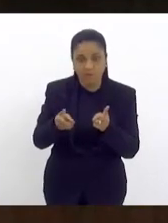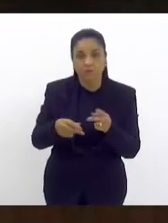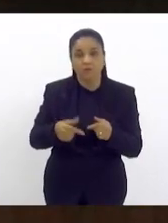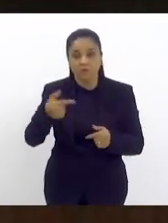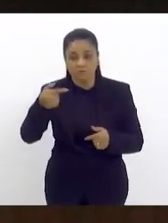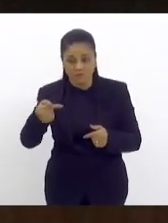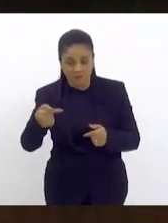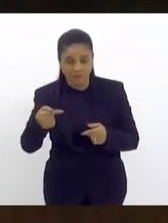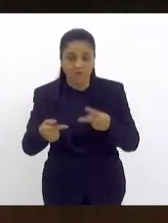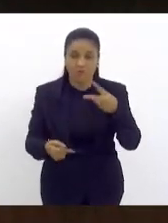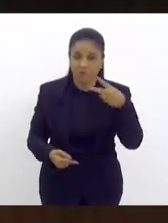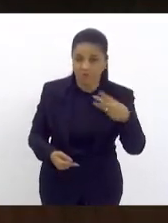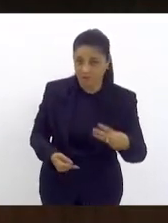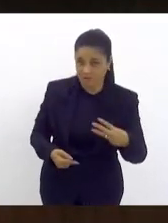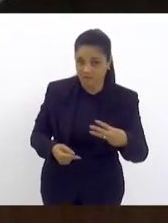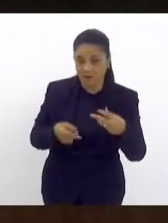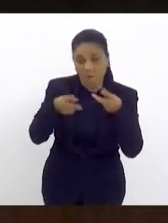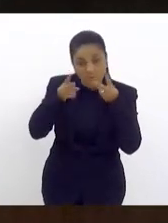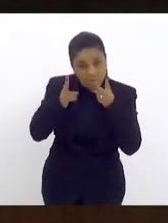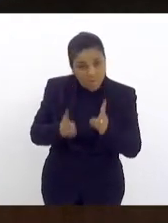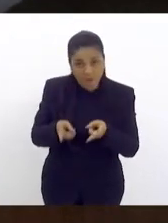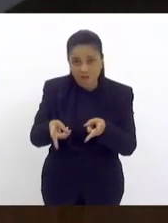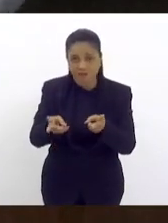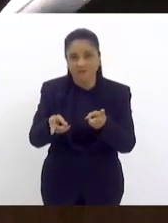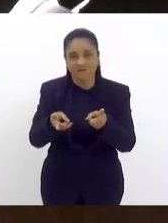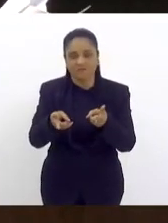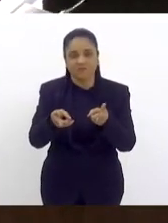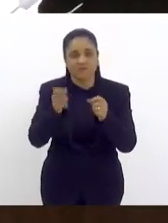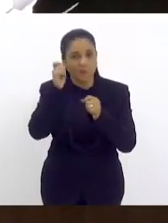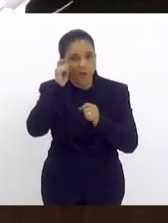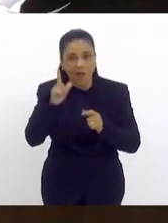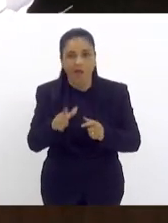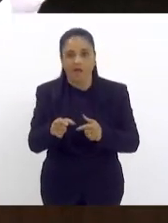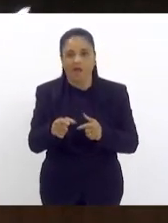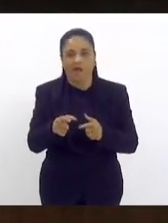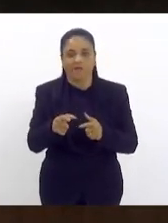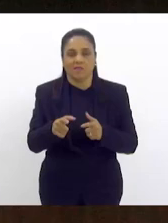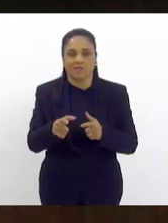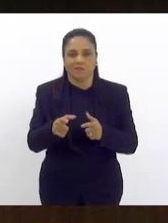terceiro é só para alertar para a gente poder acompanhar